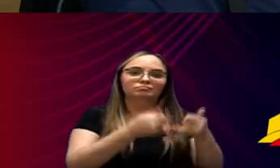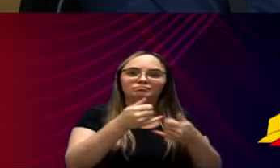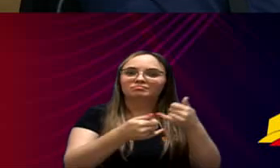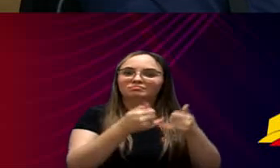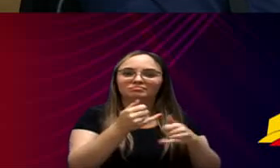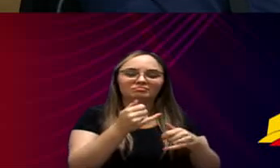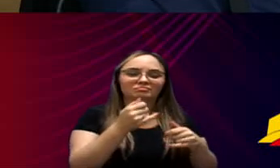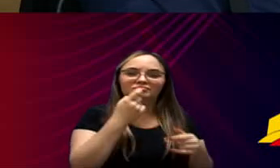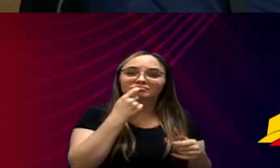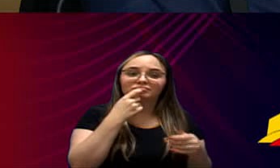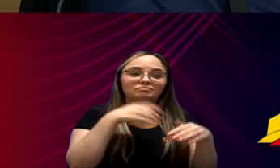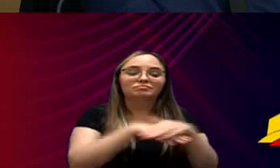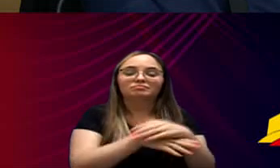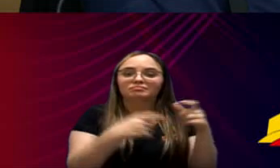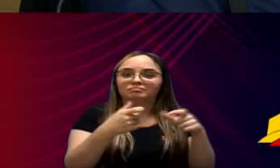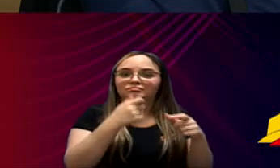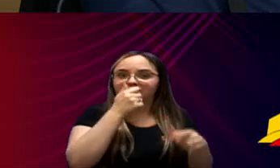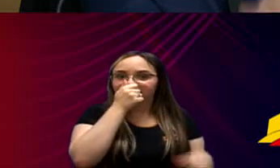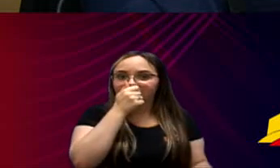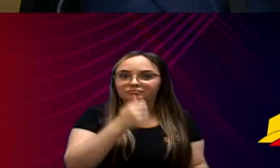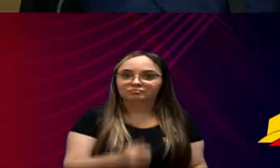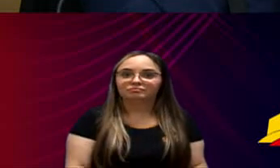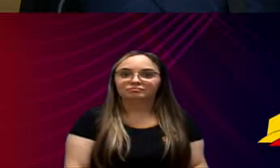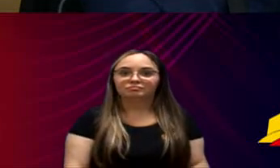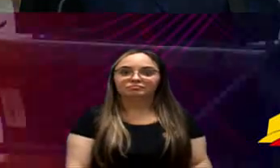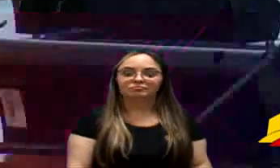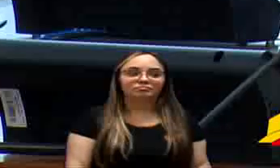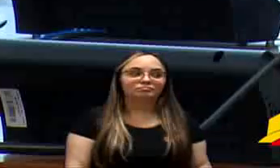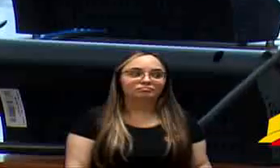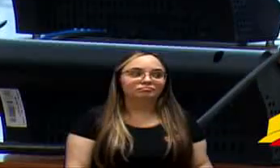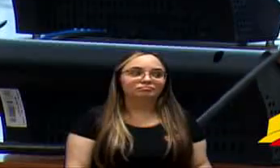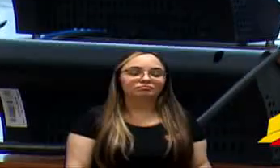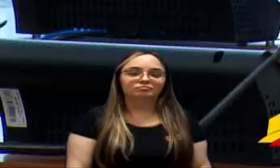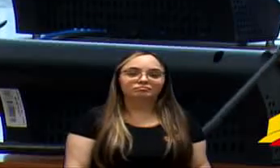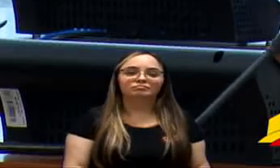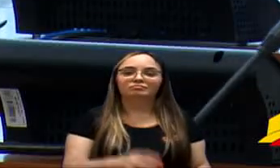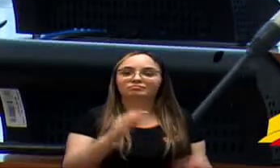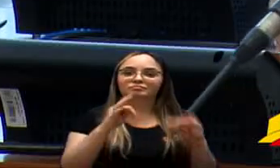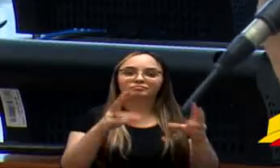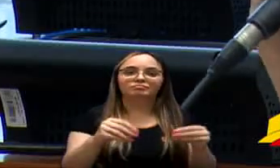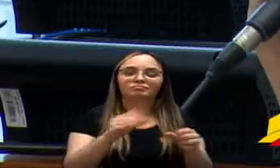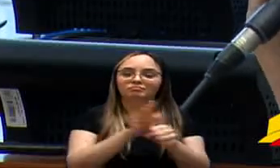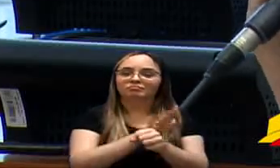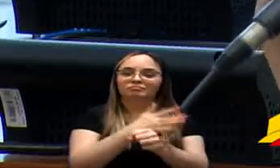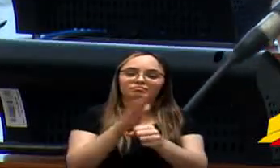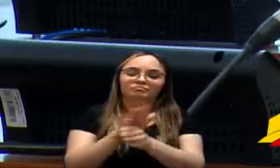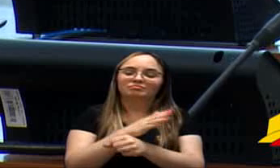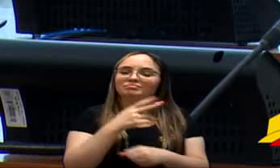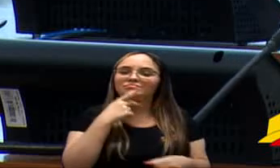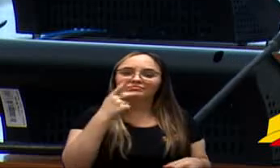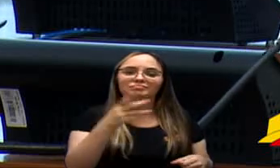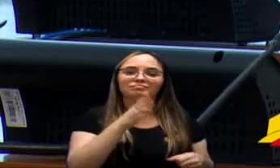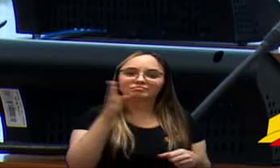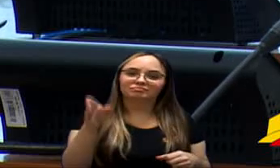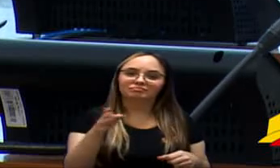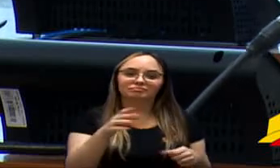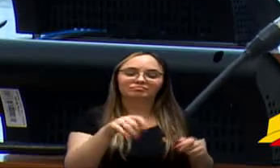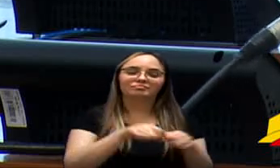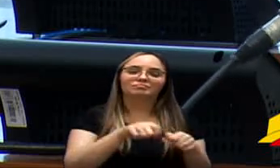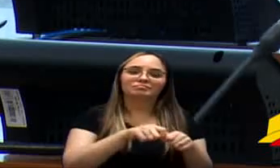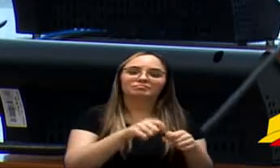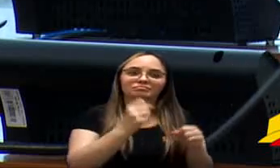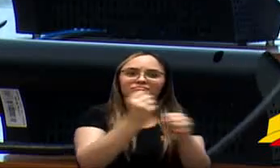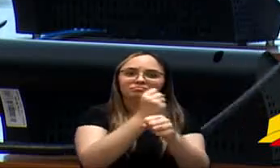mais nenhum de pôr. A rede social da prefeitura. As classes superlotadas. O senhor passou por lá e disse que a empresa ia fazer reforma. Não fez